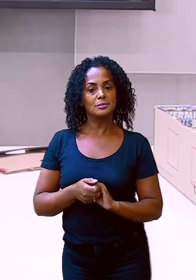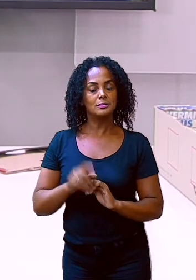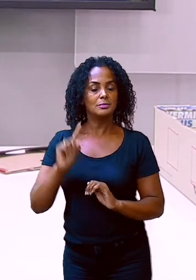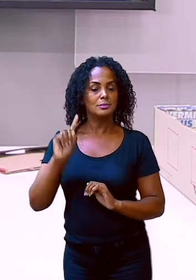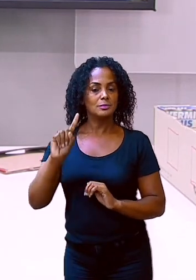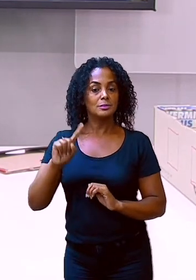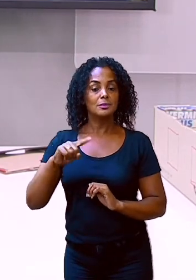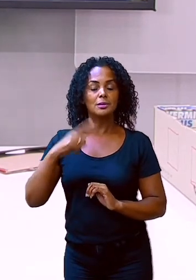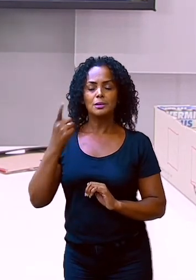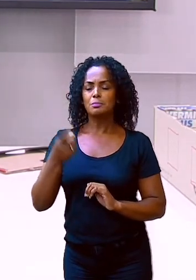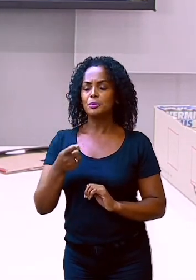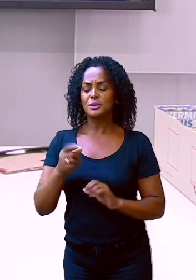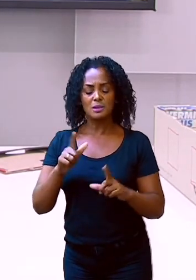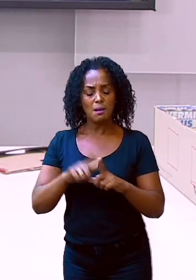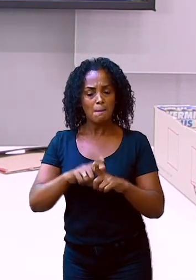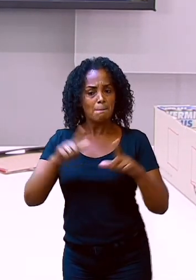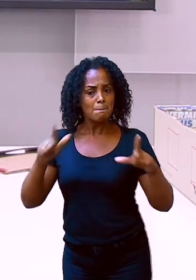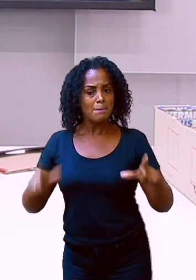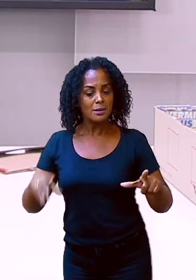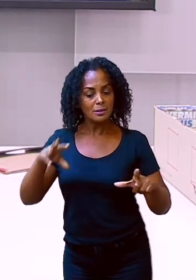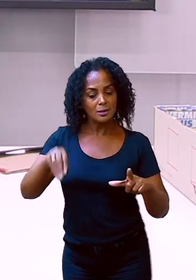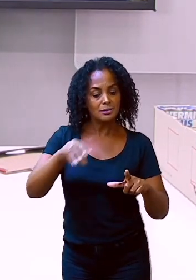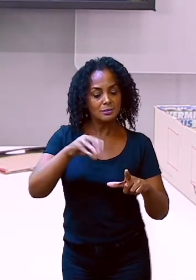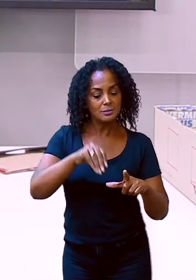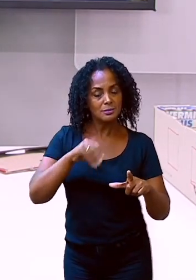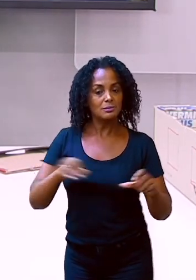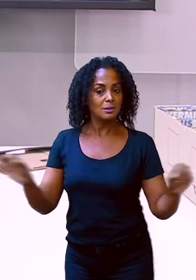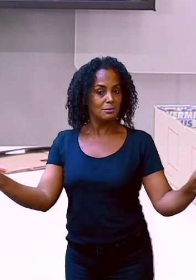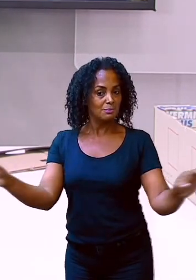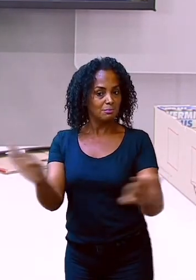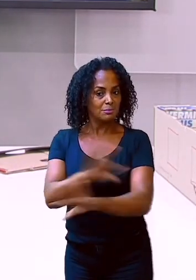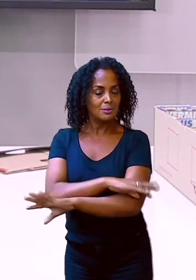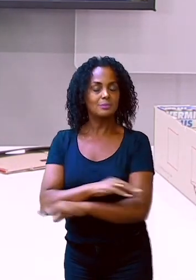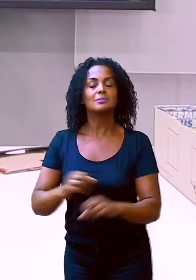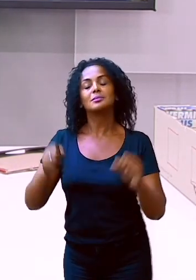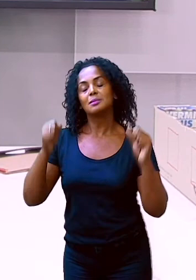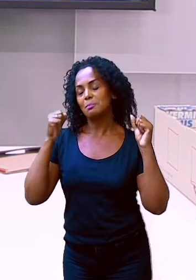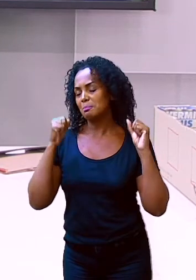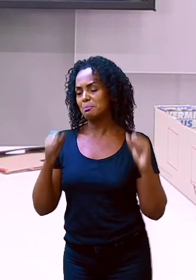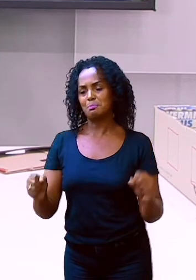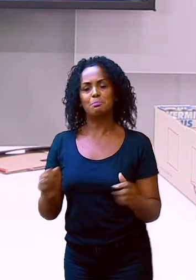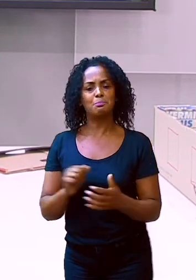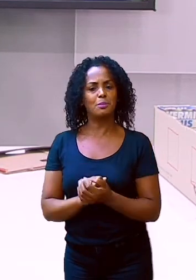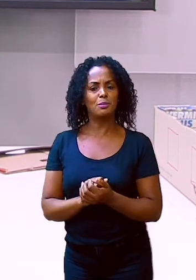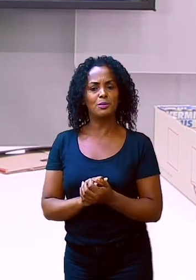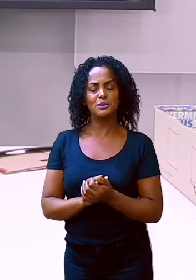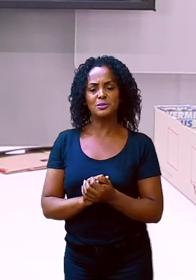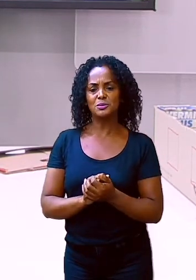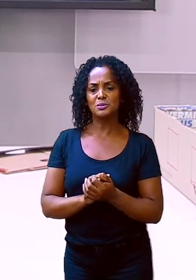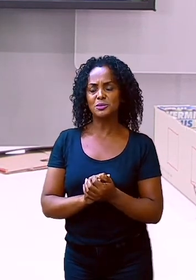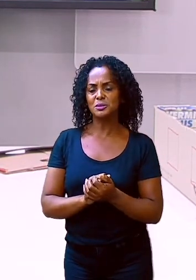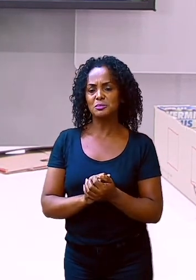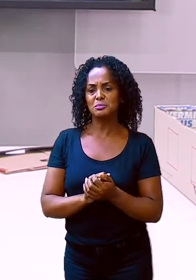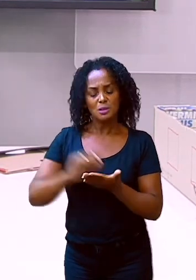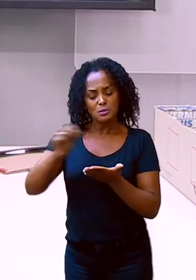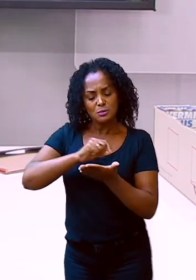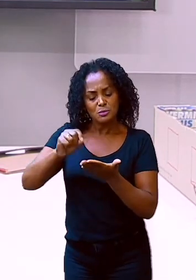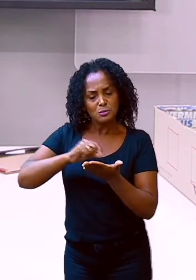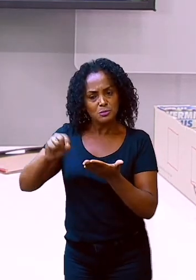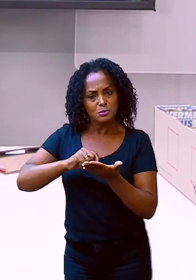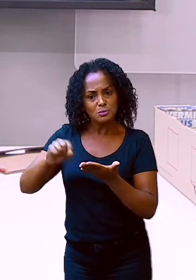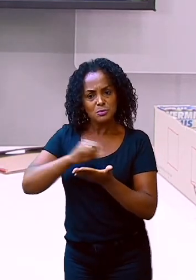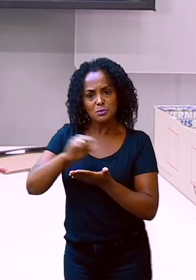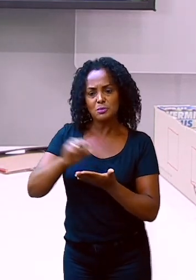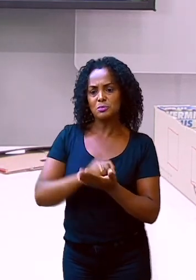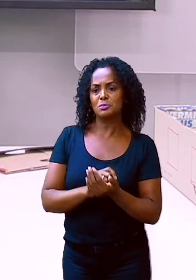Depois que a maquete de vocês estiverem pronta, vocês podem decorá-la, que ela vai ficar bem bonita, bem rica